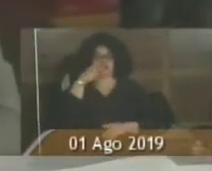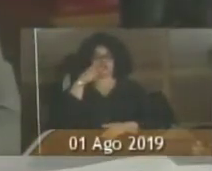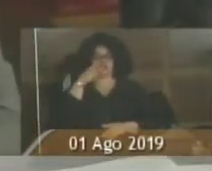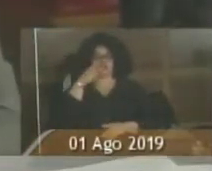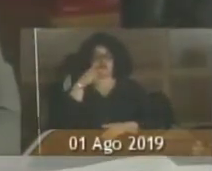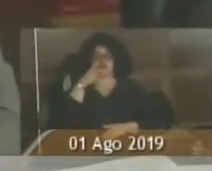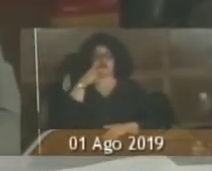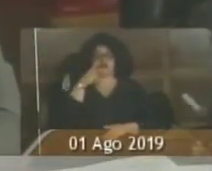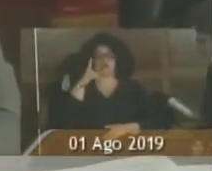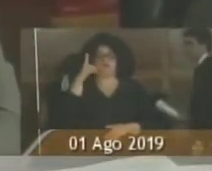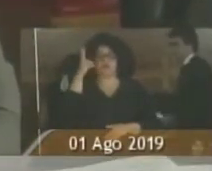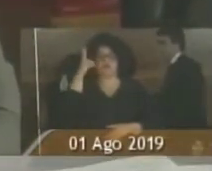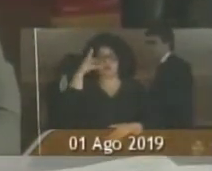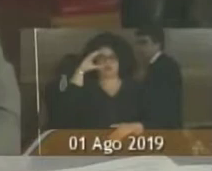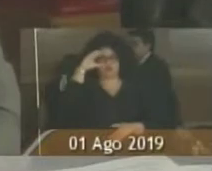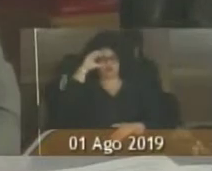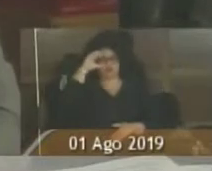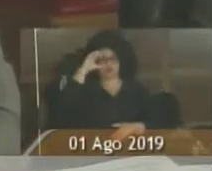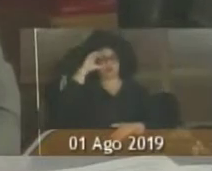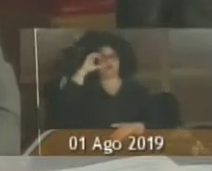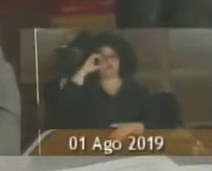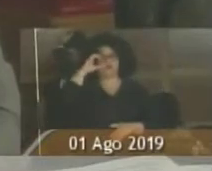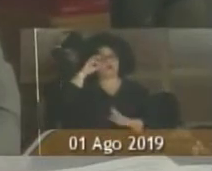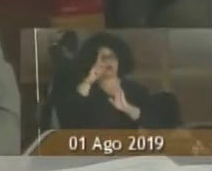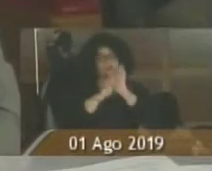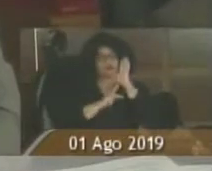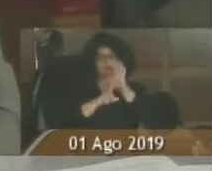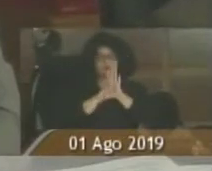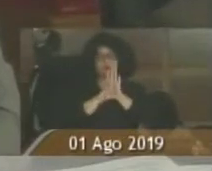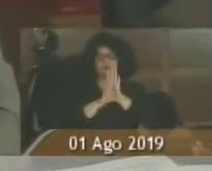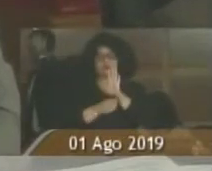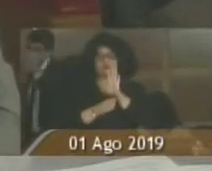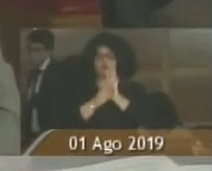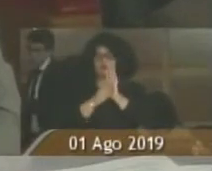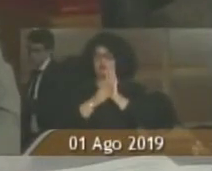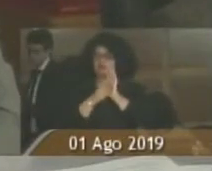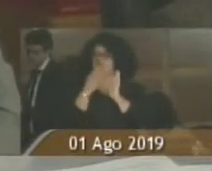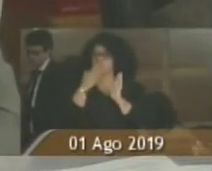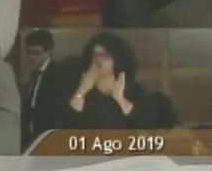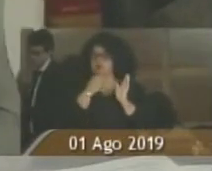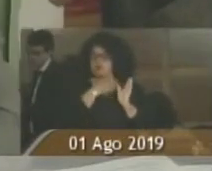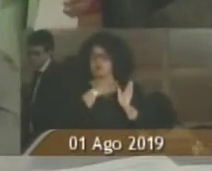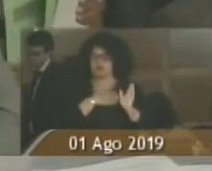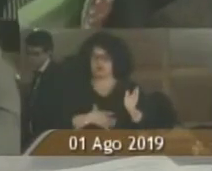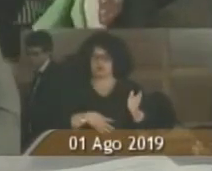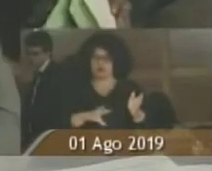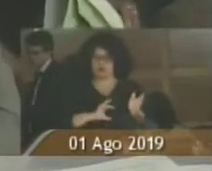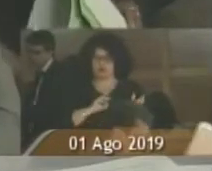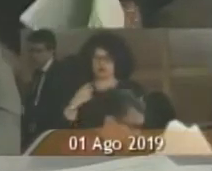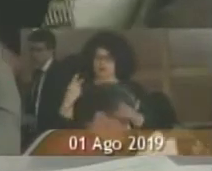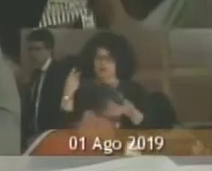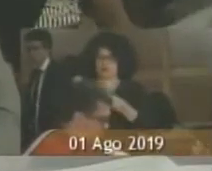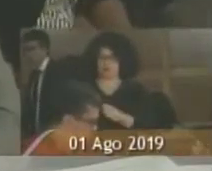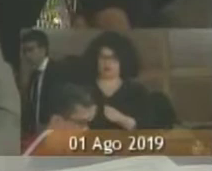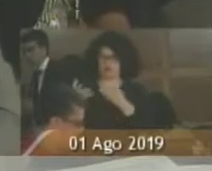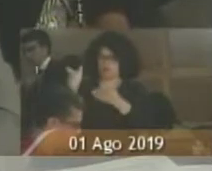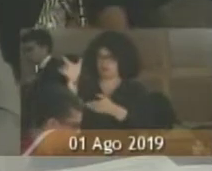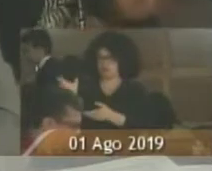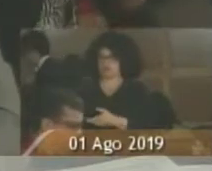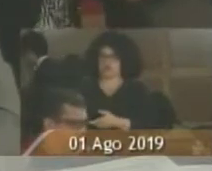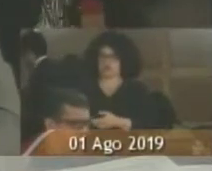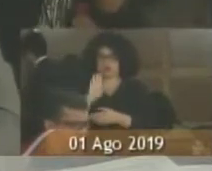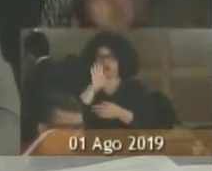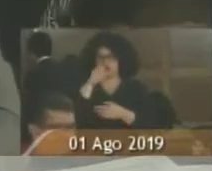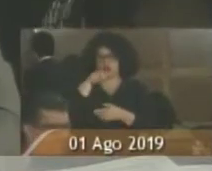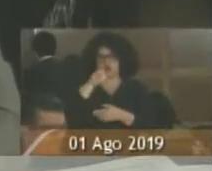Matérias do vereador Claudinho. Projeto de decreto legislativo número 023, concedendo a medalha João Arquimedes da Silva ao senhor Benedito Otávio da